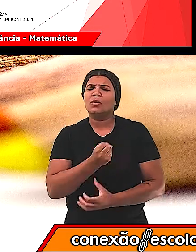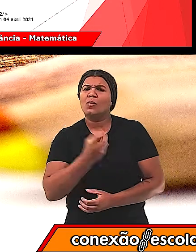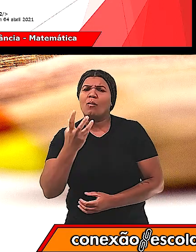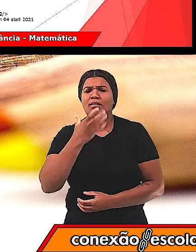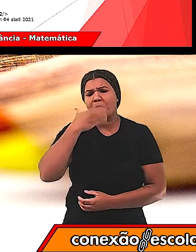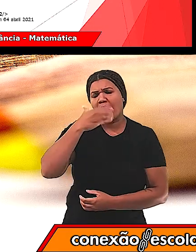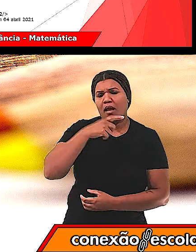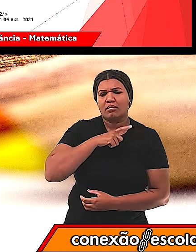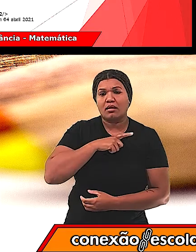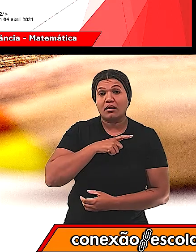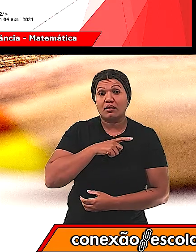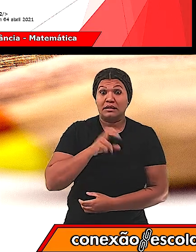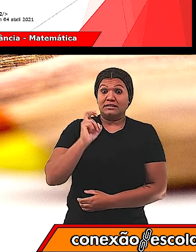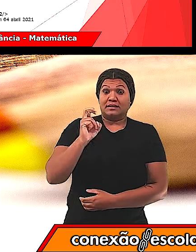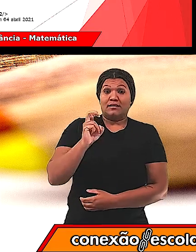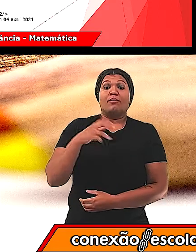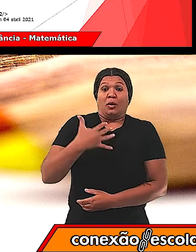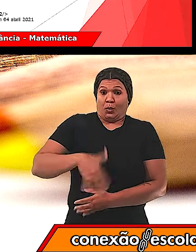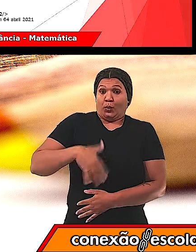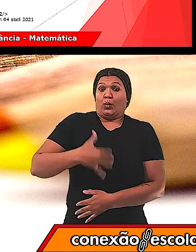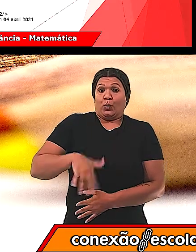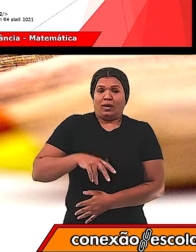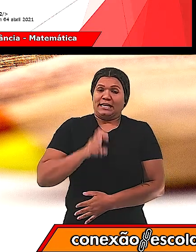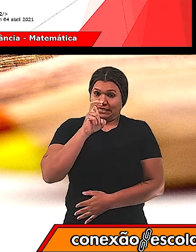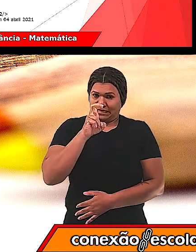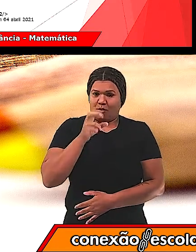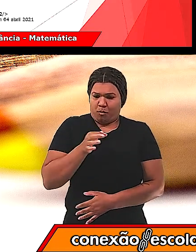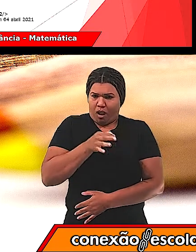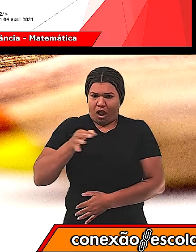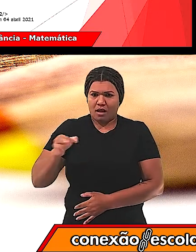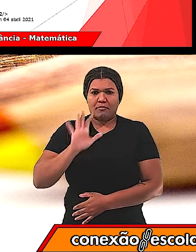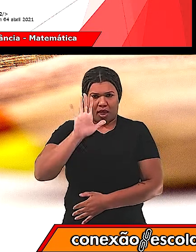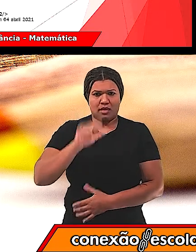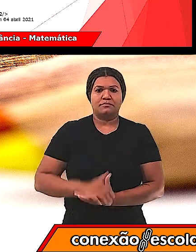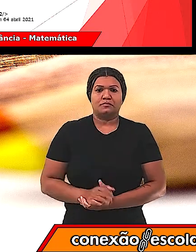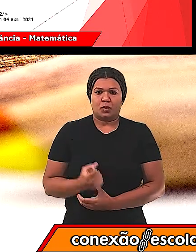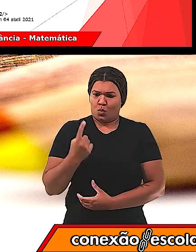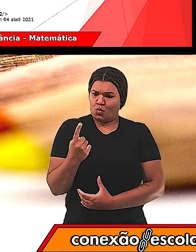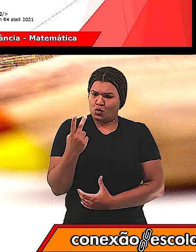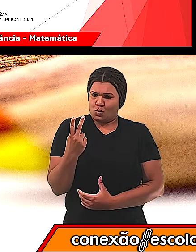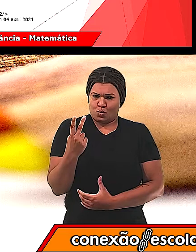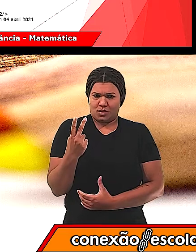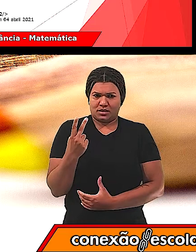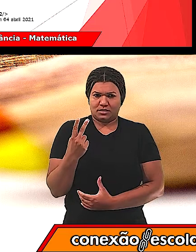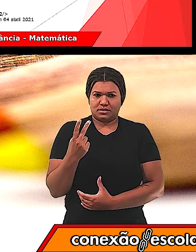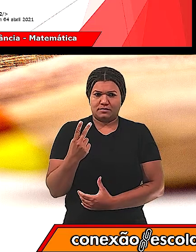mesmo? Ah, 5! Ah, então vamos pegar 5 bolinhas. Só um minutinho. 1, 2,